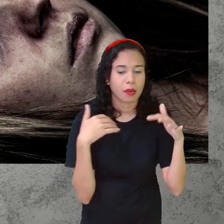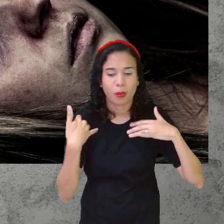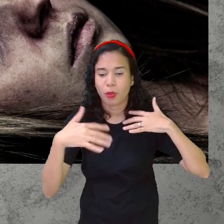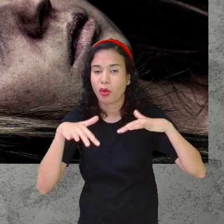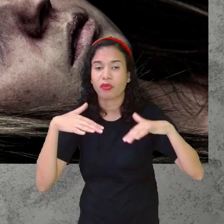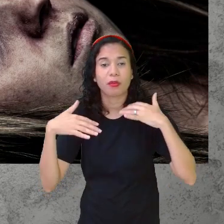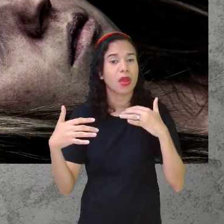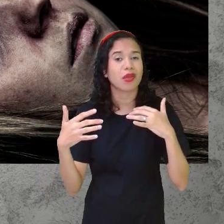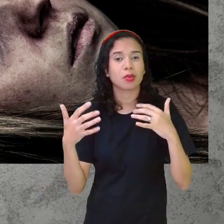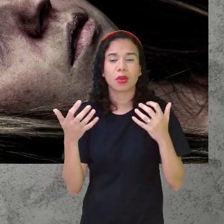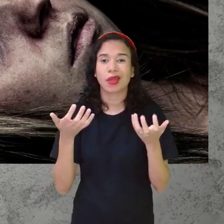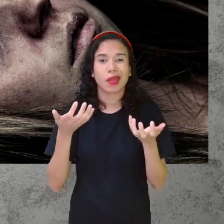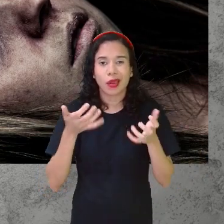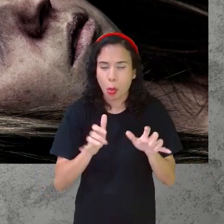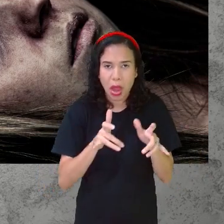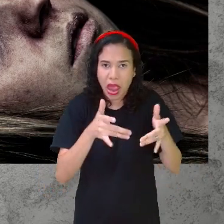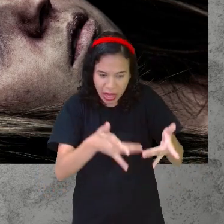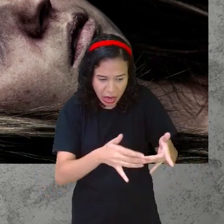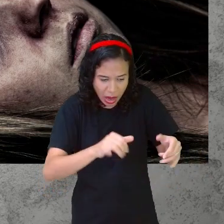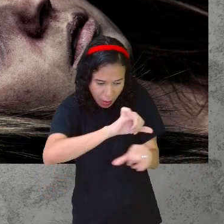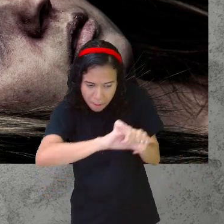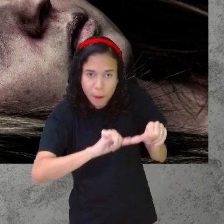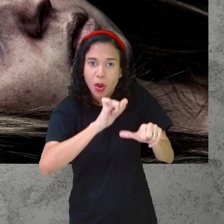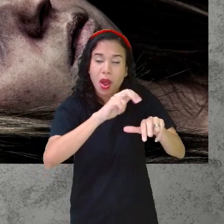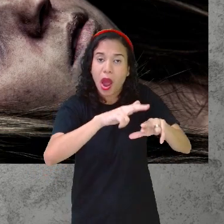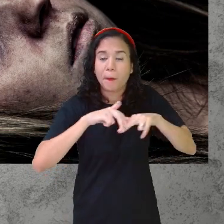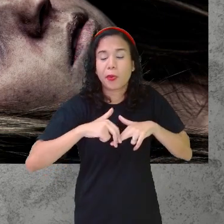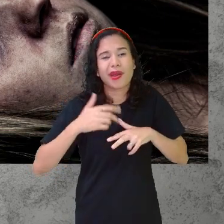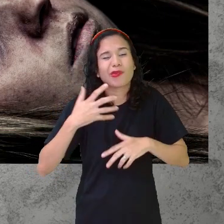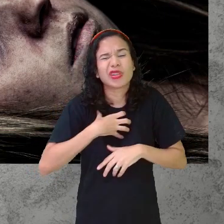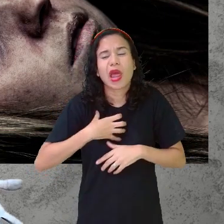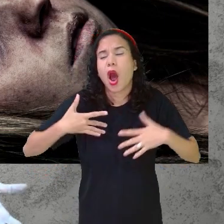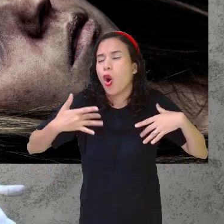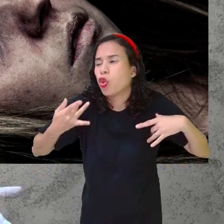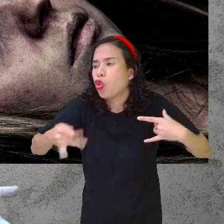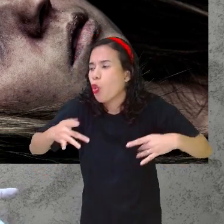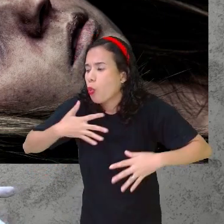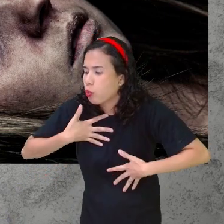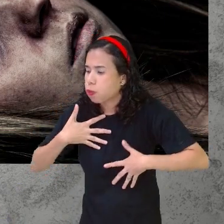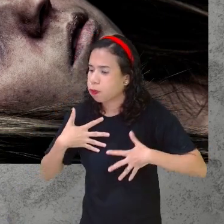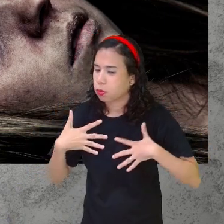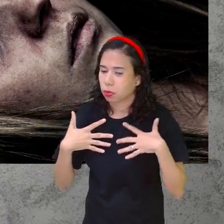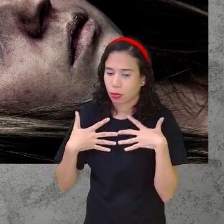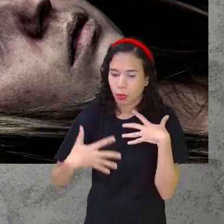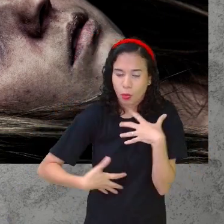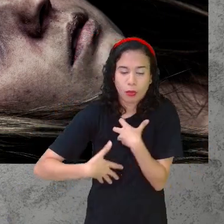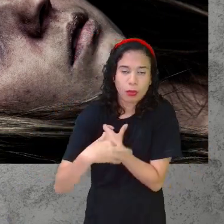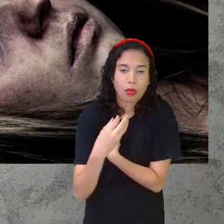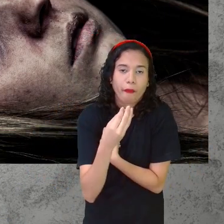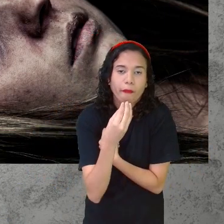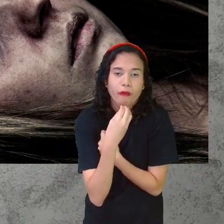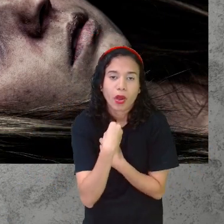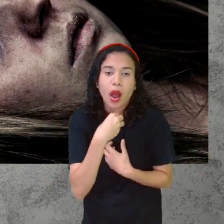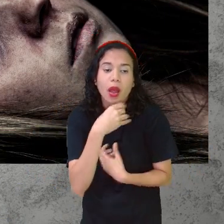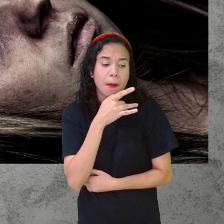que trocassem os lençóis, nem as fronhas, para que ela não sentisse ainda mais dor. Ela não conseguia nem se mexer da